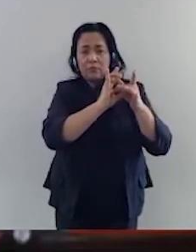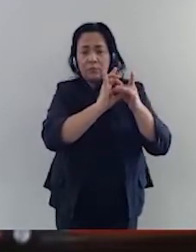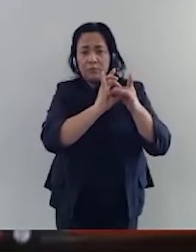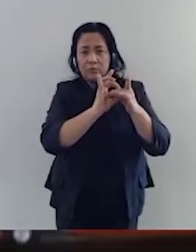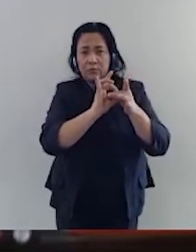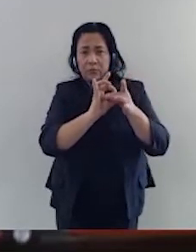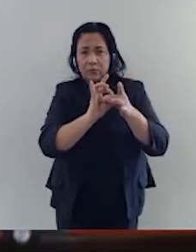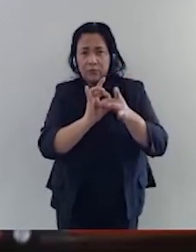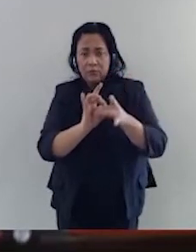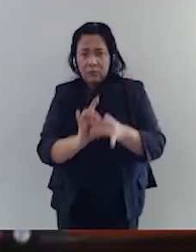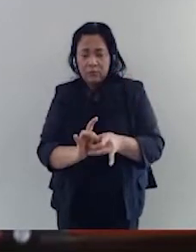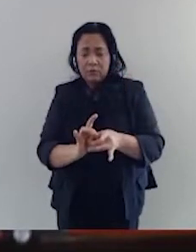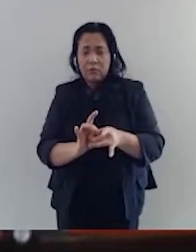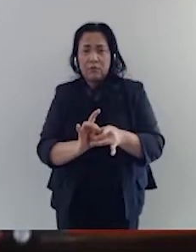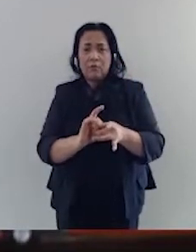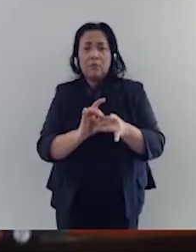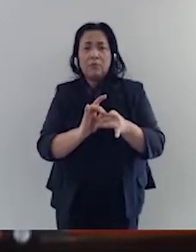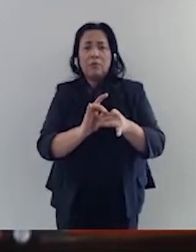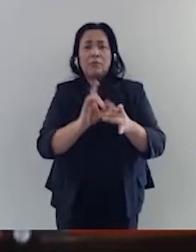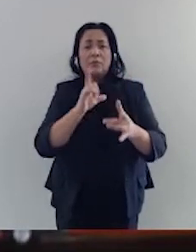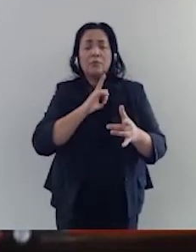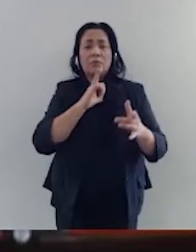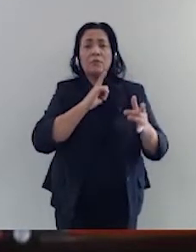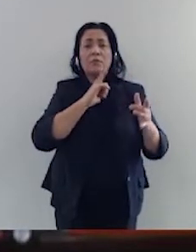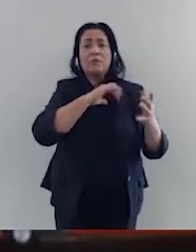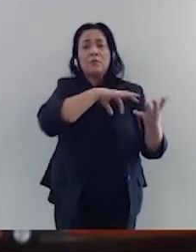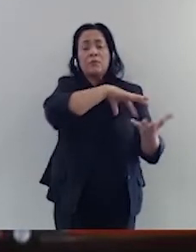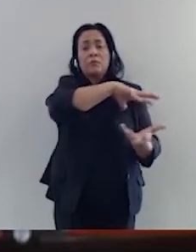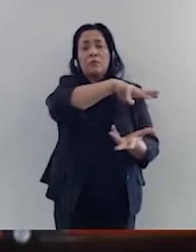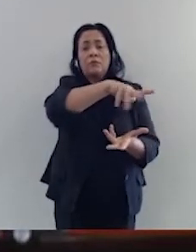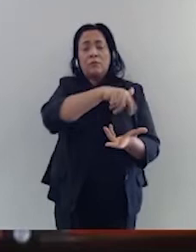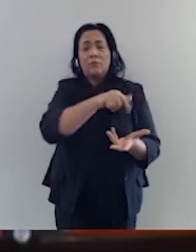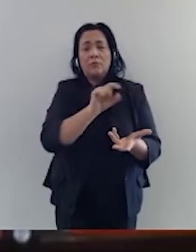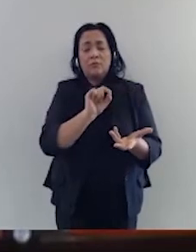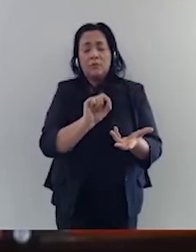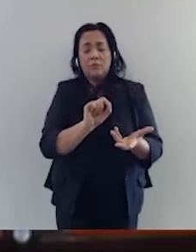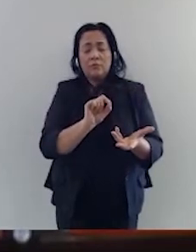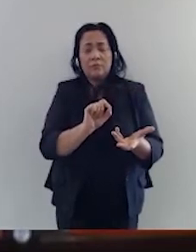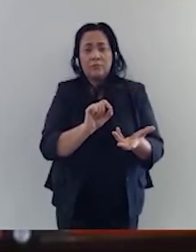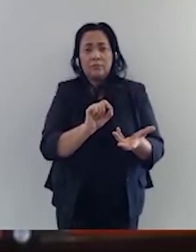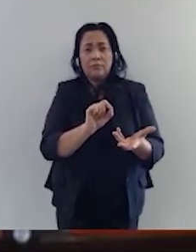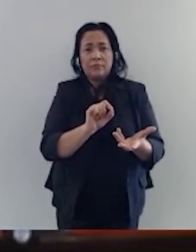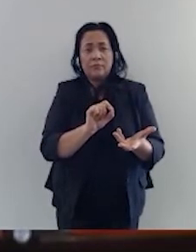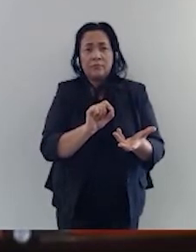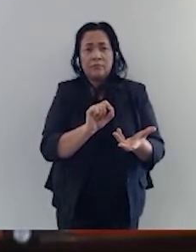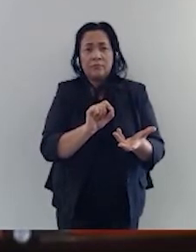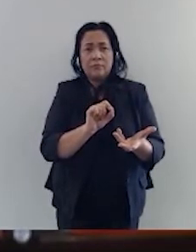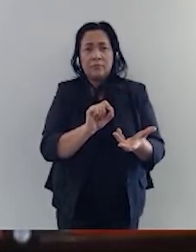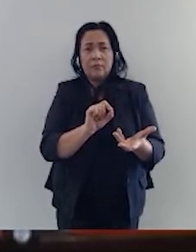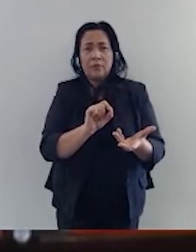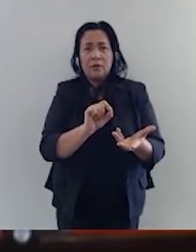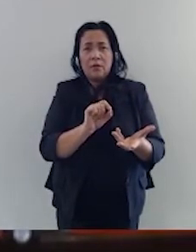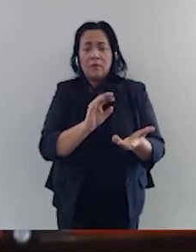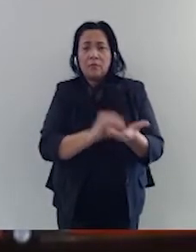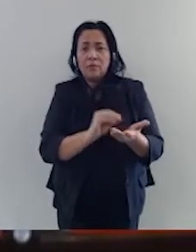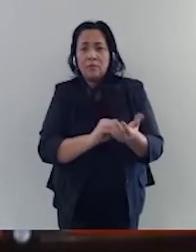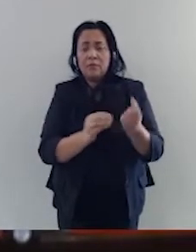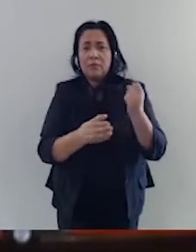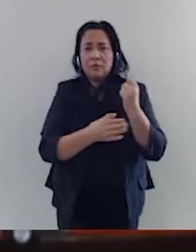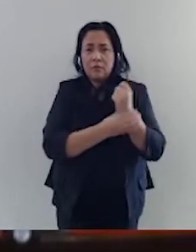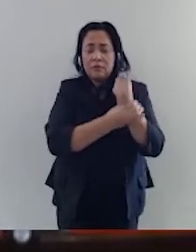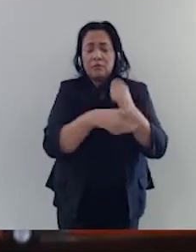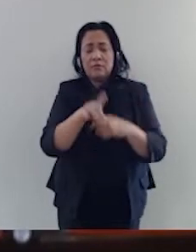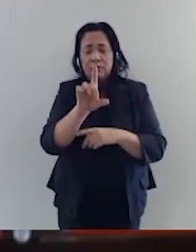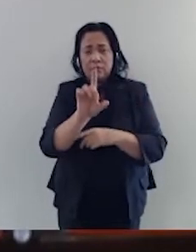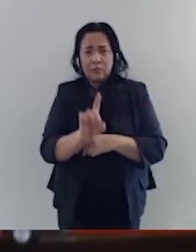no mundo a ideia de que não bastava enunciar direitos. Seria